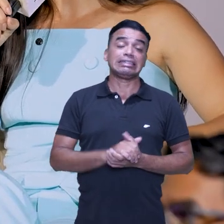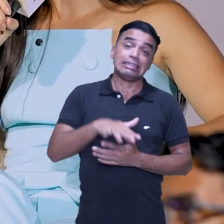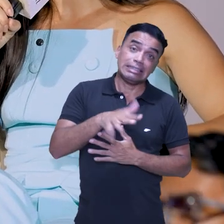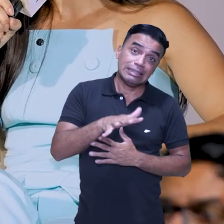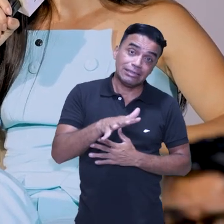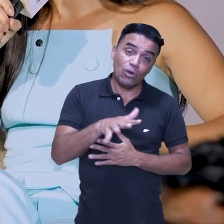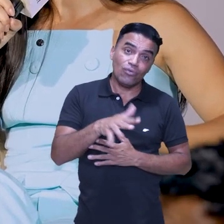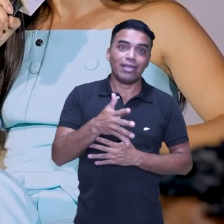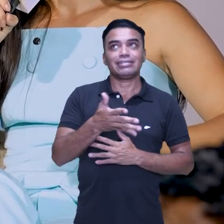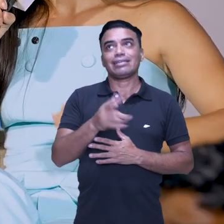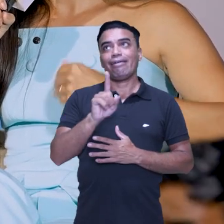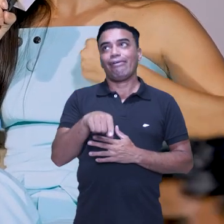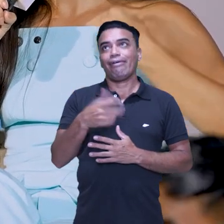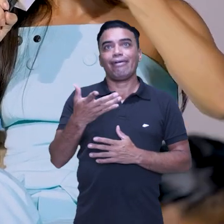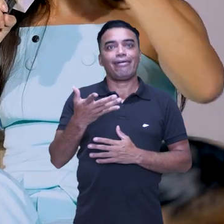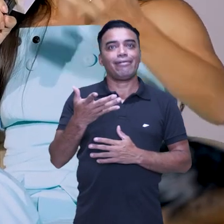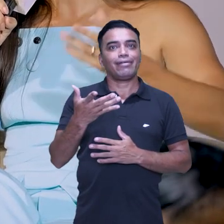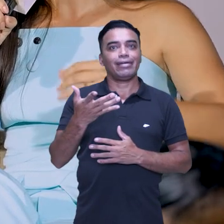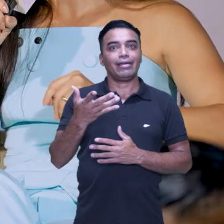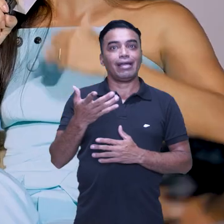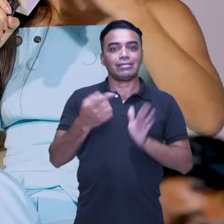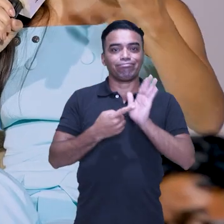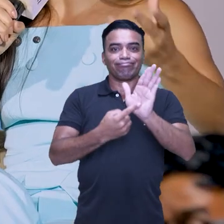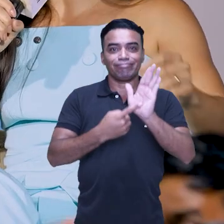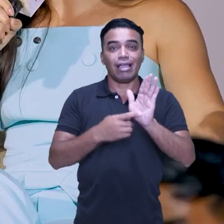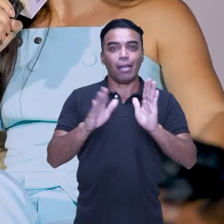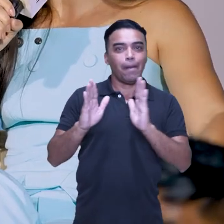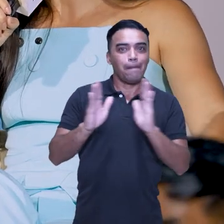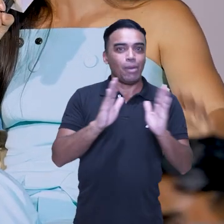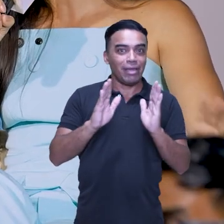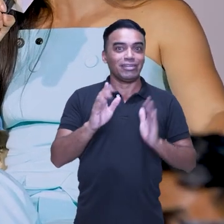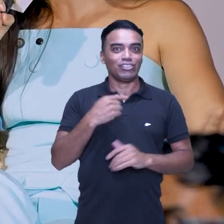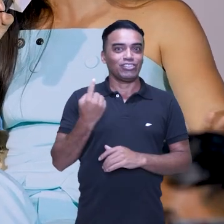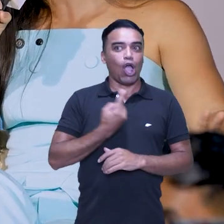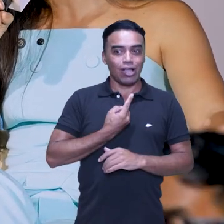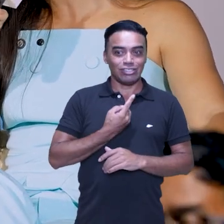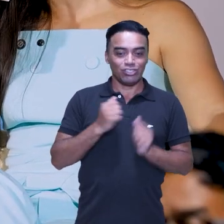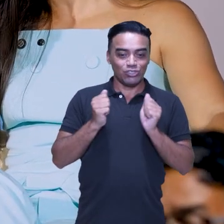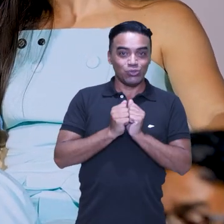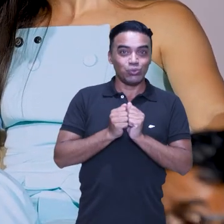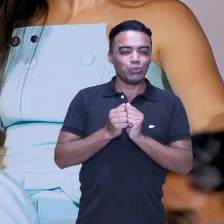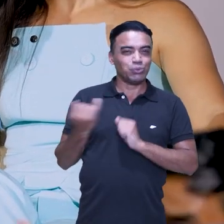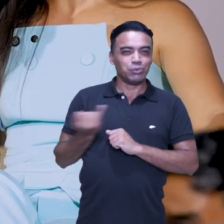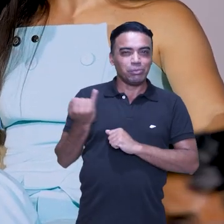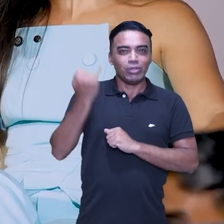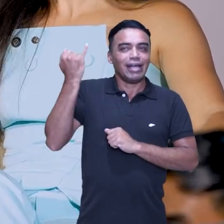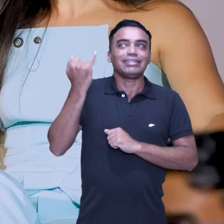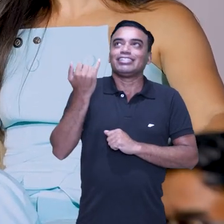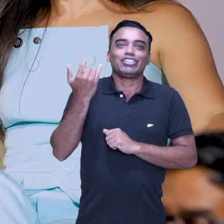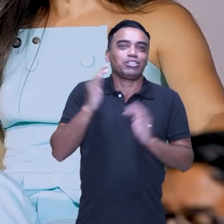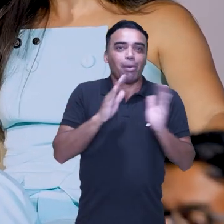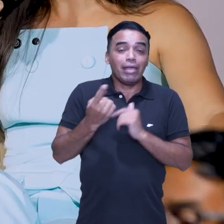talvez essa, né, dessa exposição, desse momento que estamos tendo aqui, tão importante, tão único,